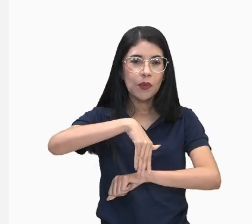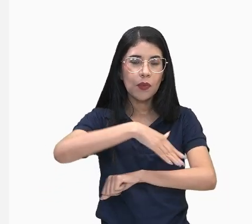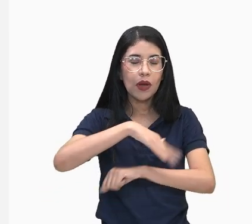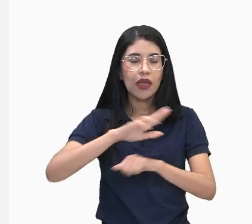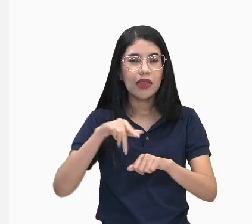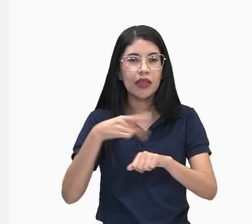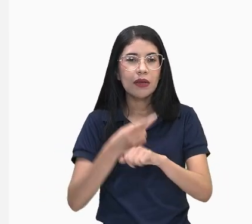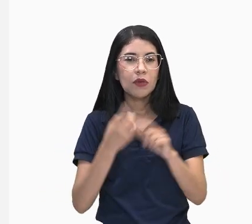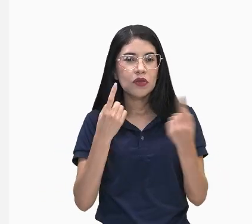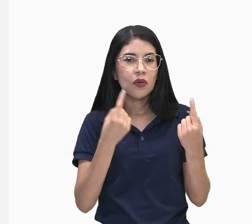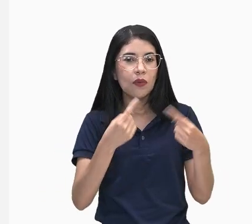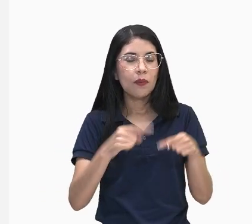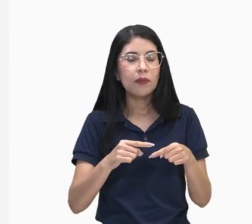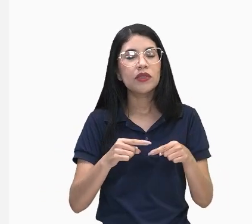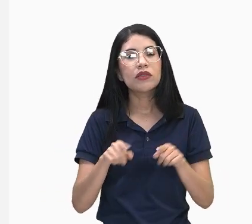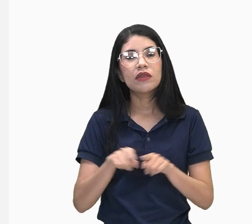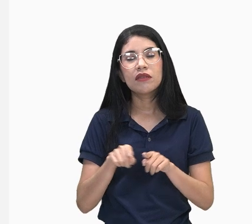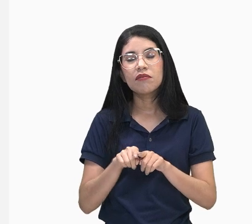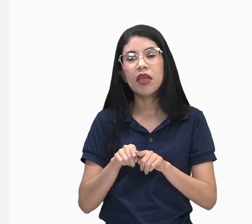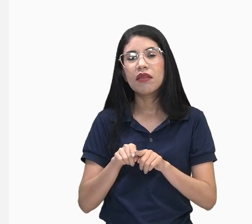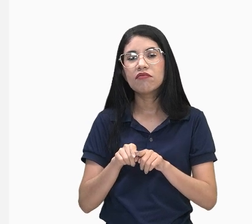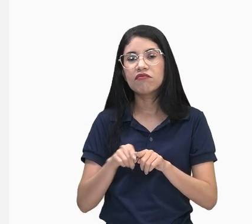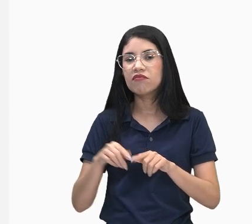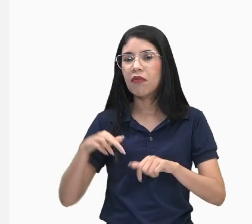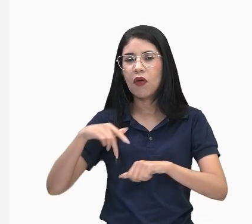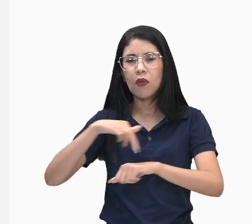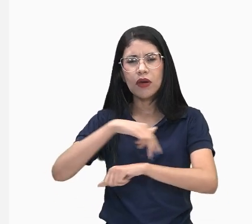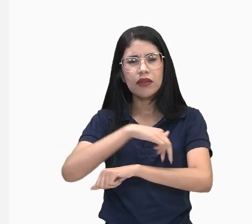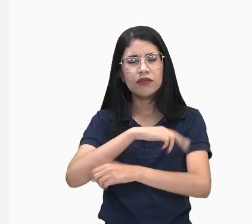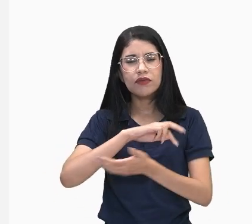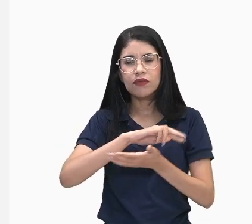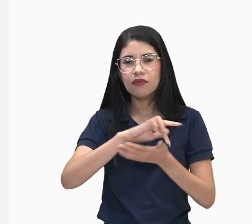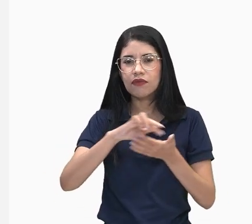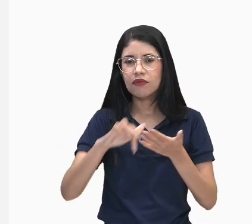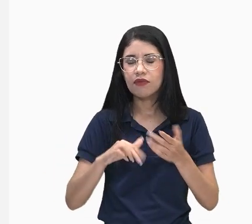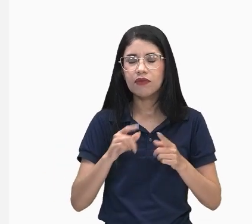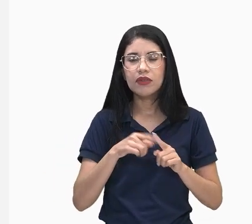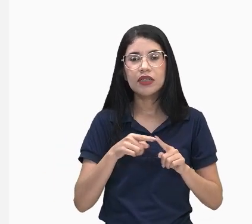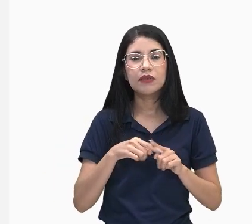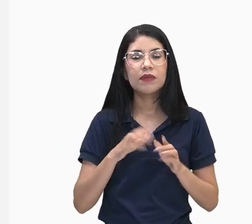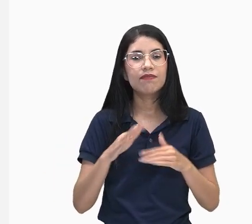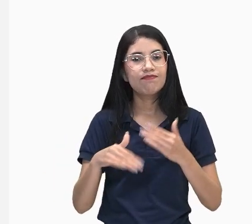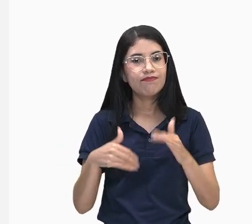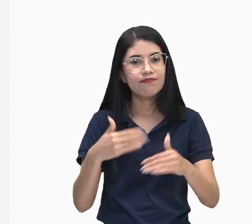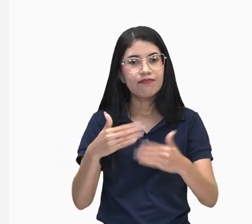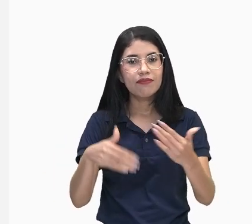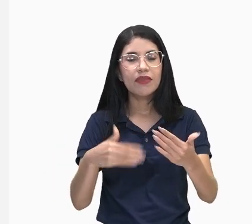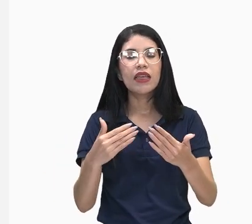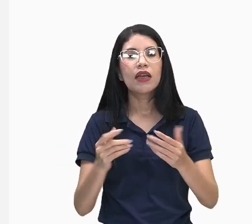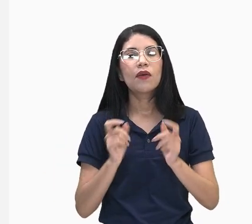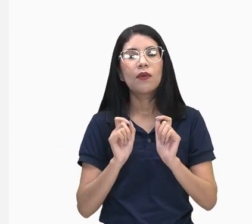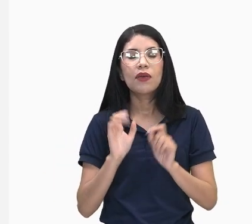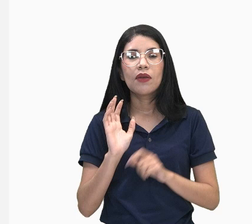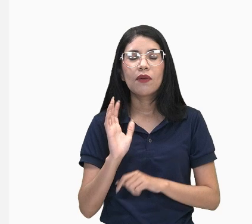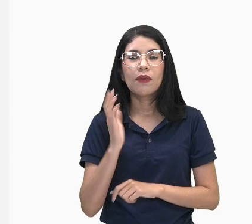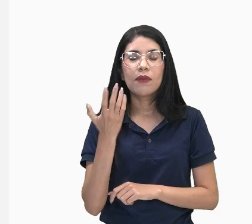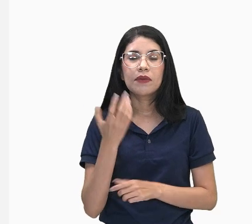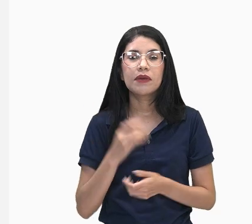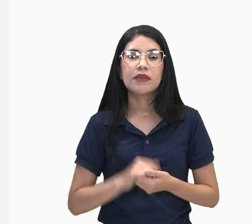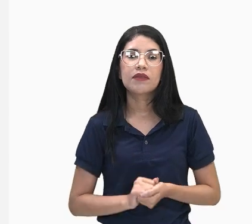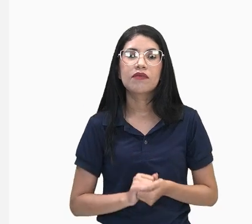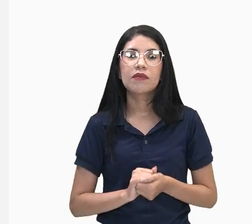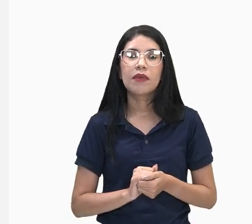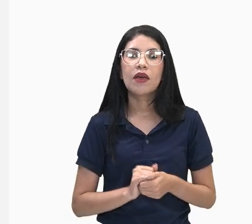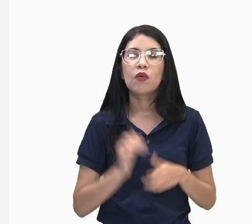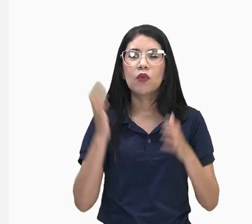competir como um atleta de maratona, enfim, todo esse processo vai trazer uma